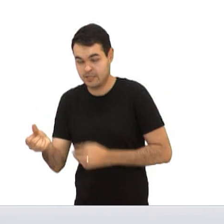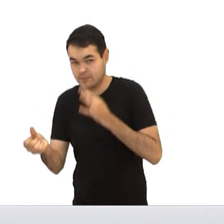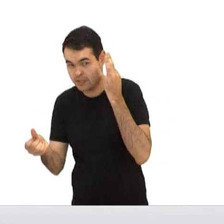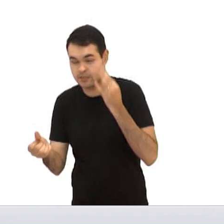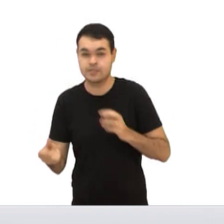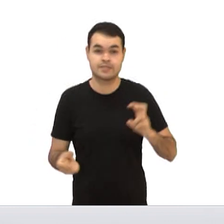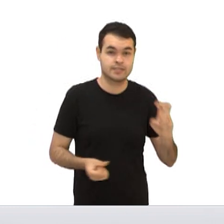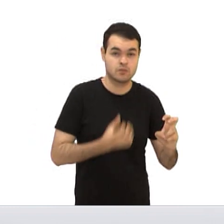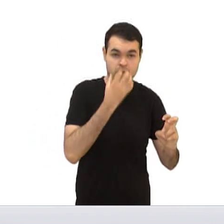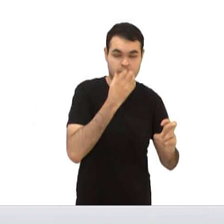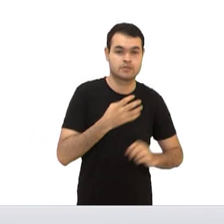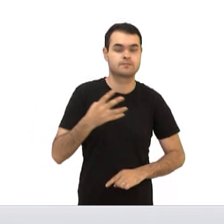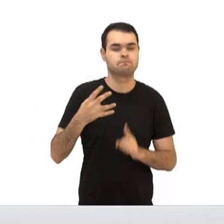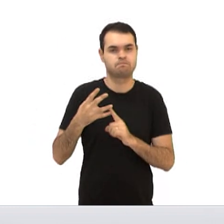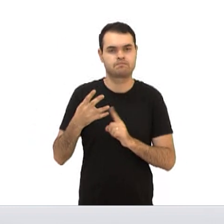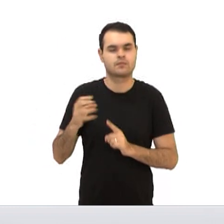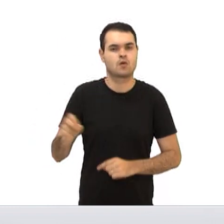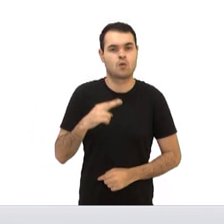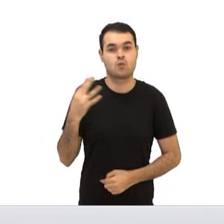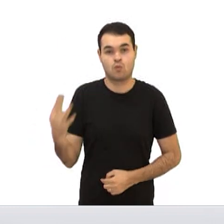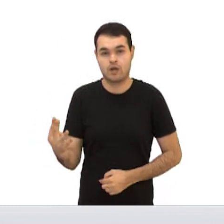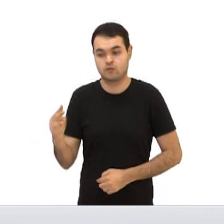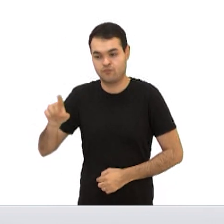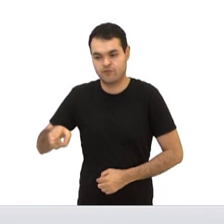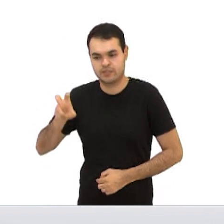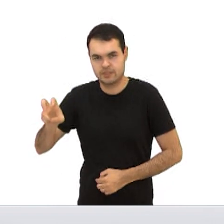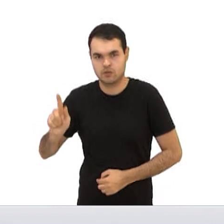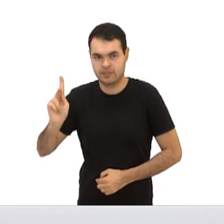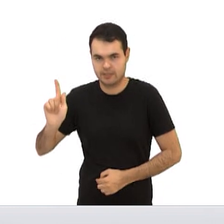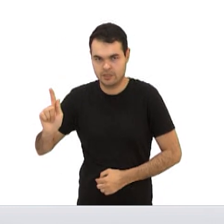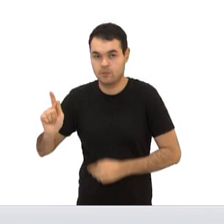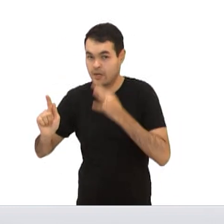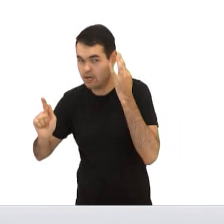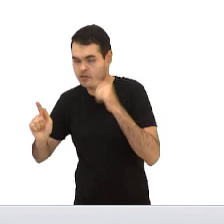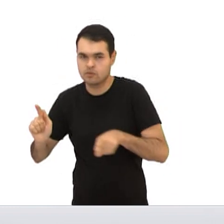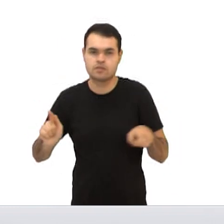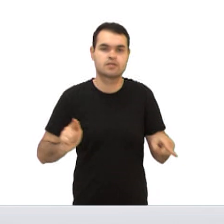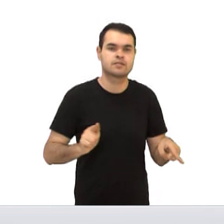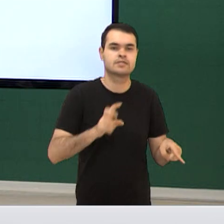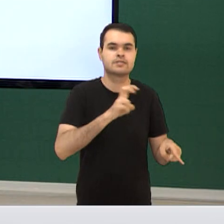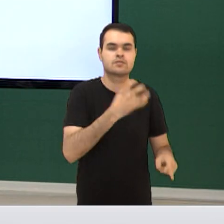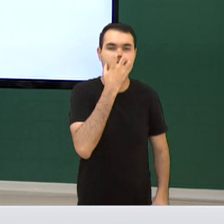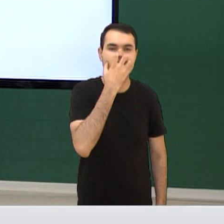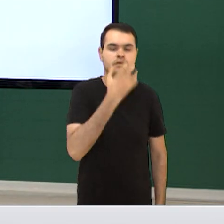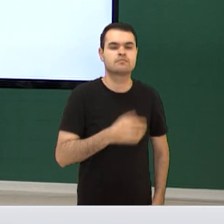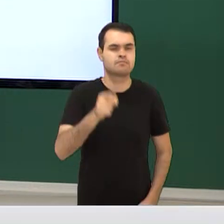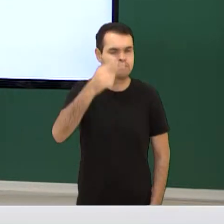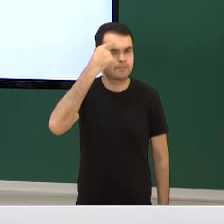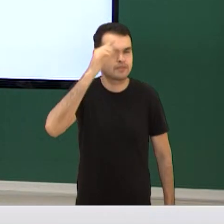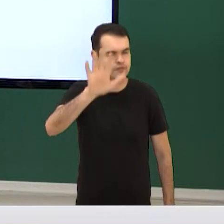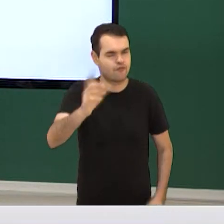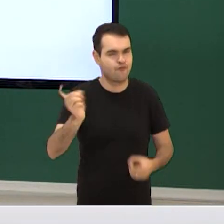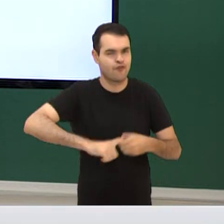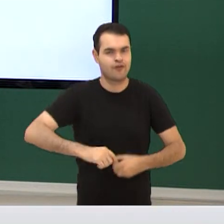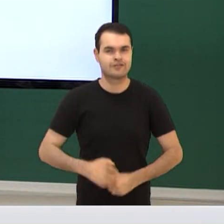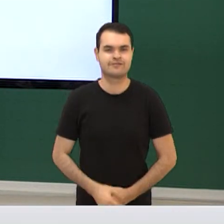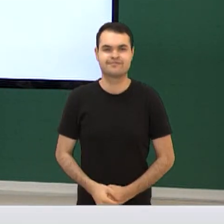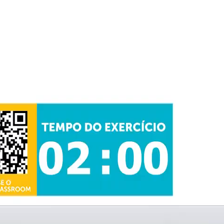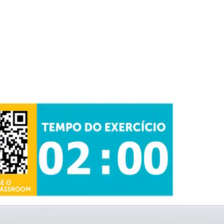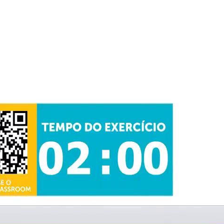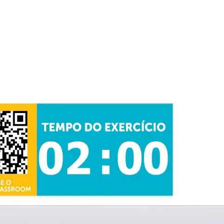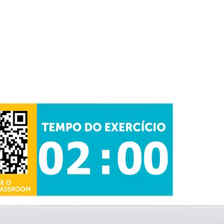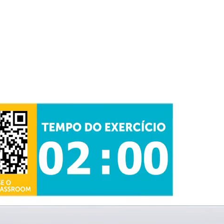respira aí. Ana tem 4 gatos em sua casa e 2 cachorros. Olha aí. Se cada gato come 1,5 kg de